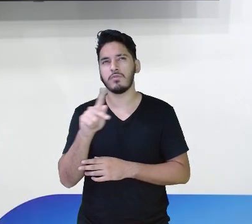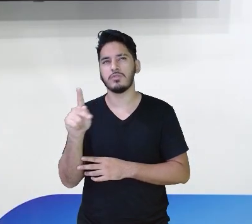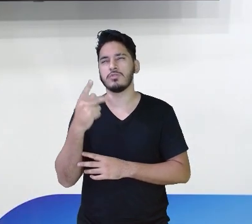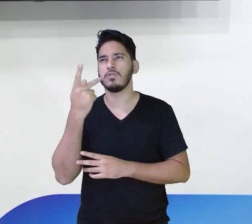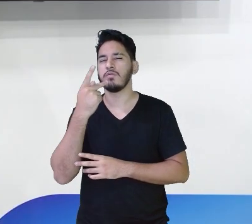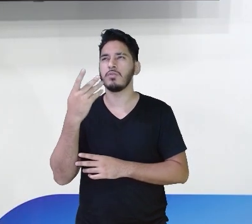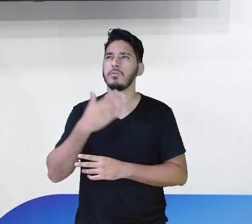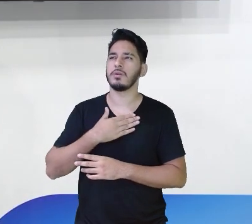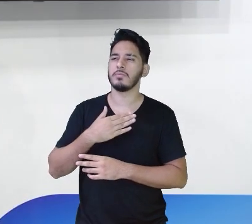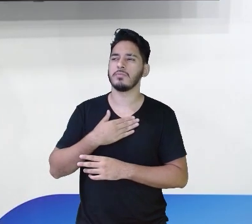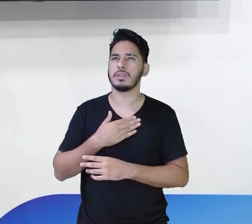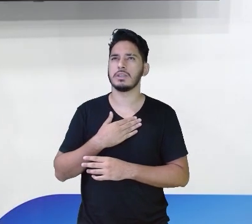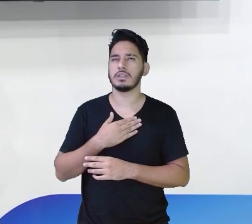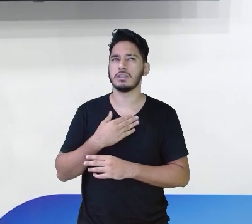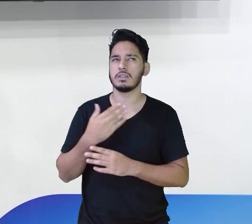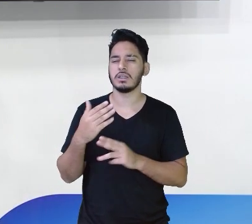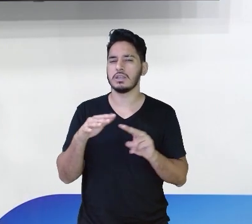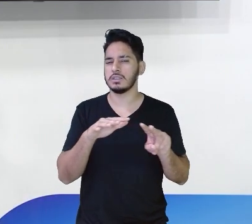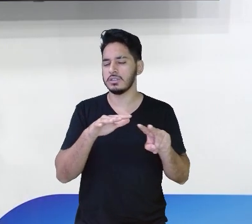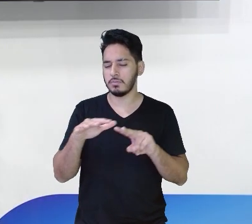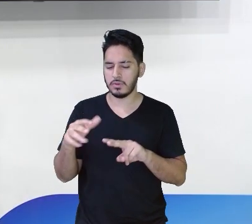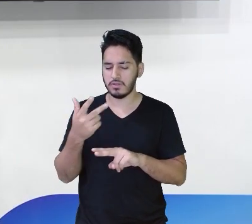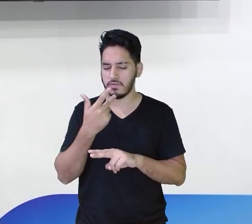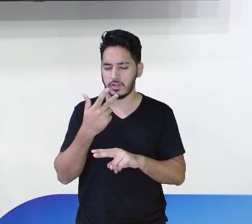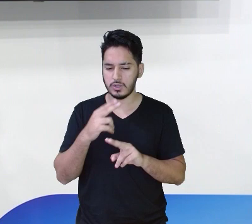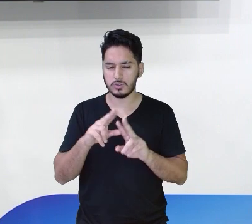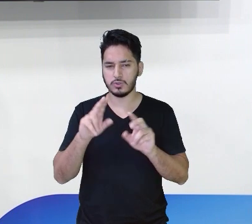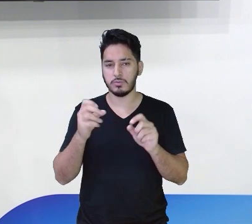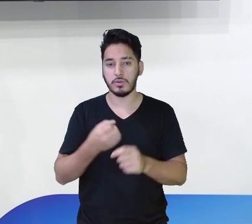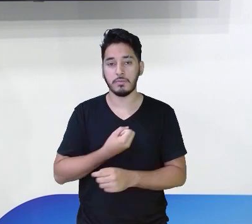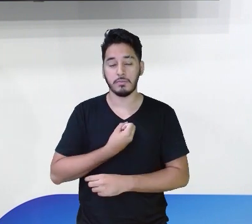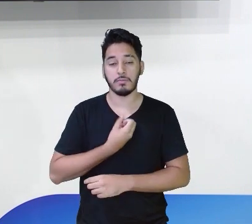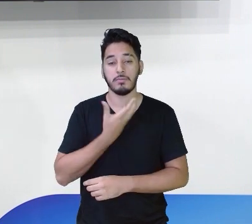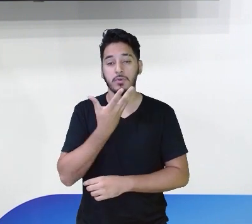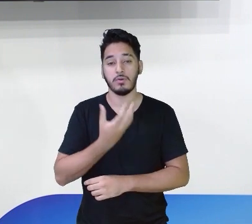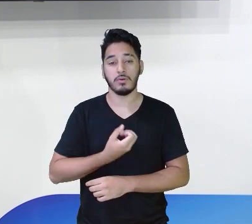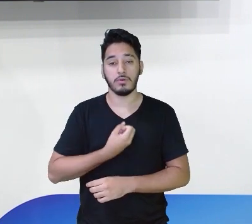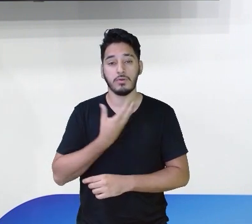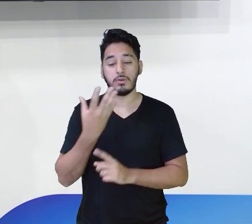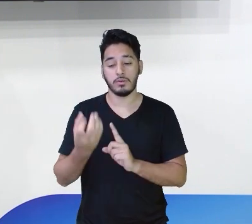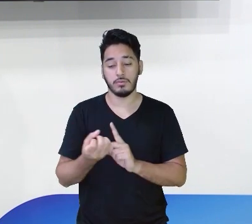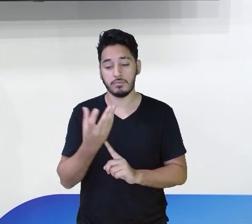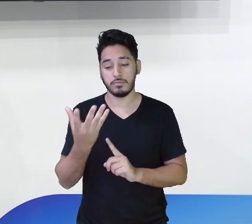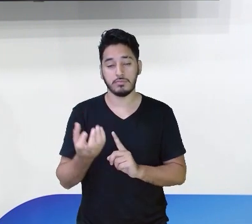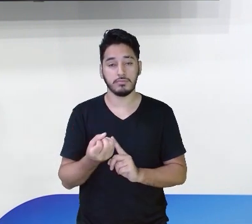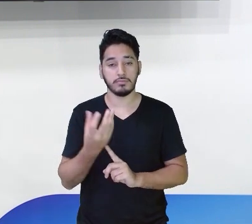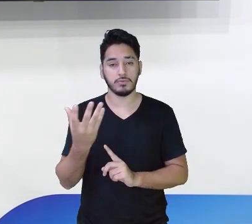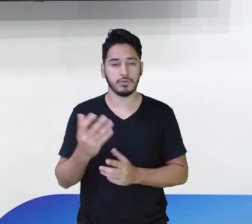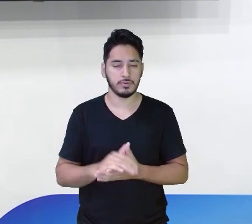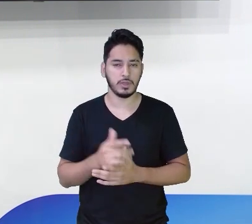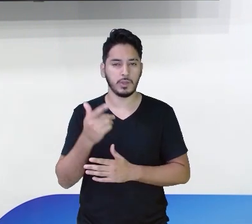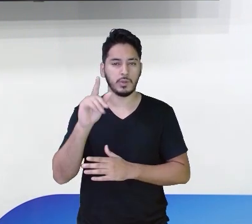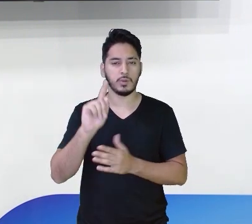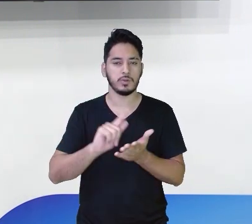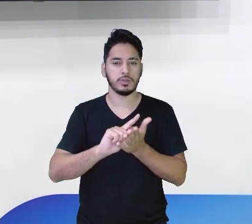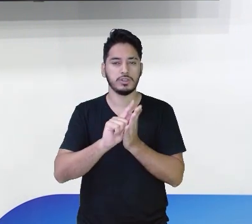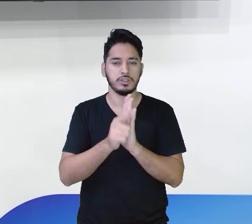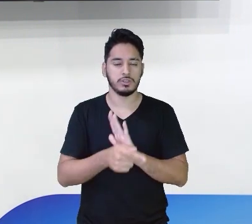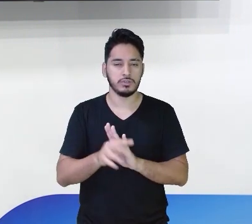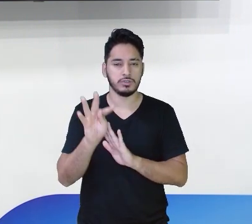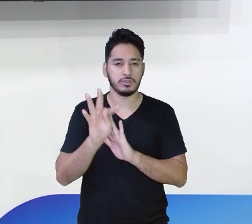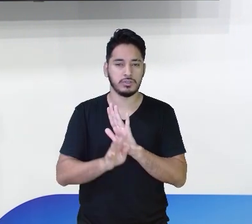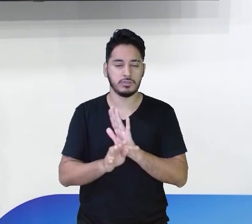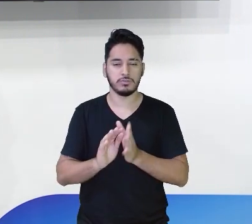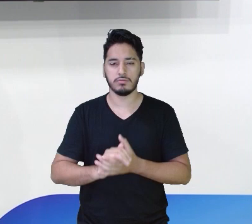ela falou bastante por esses dias a respeito de poema, né? E outros gêneros textuais,